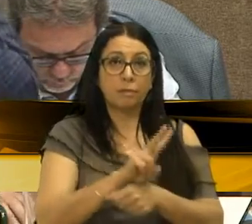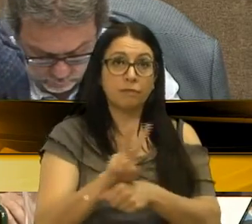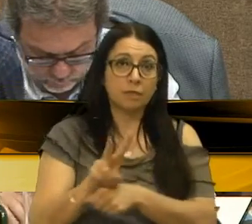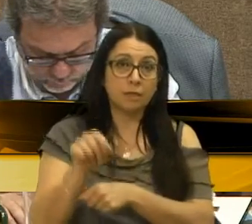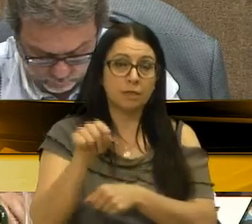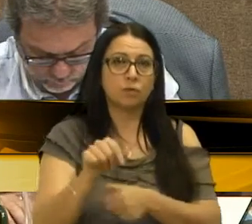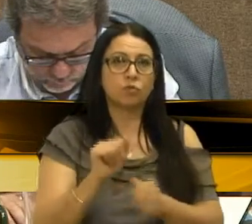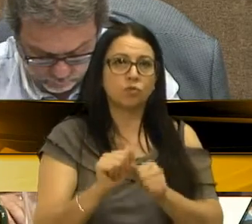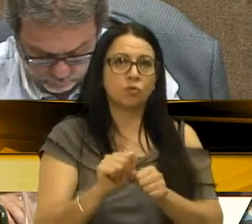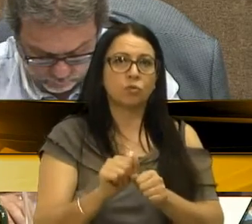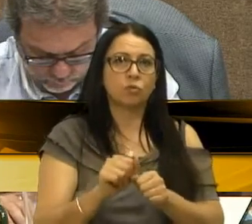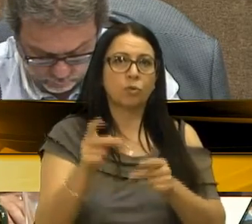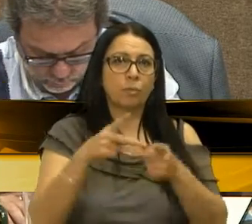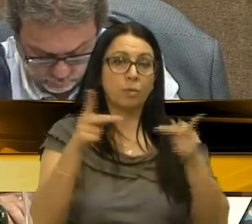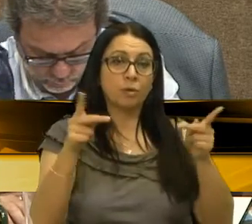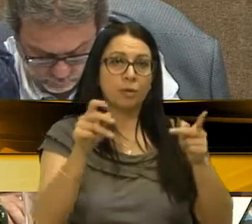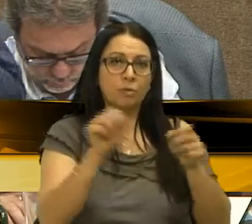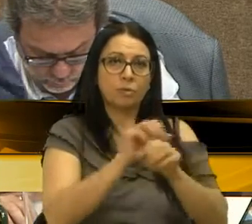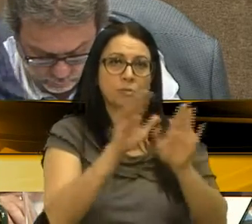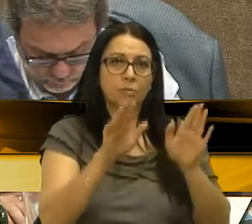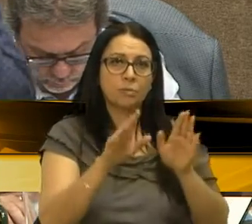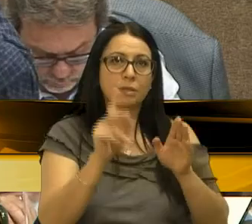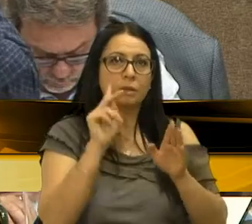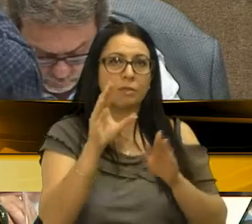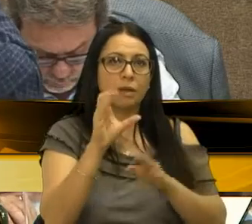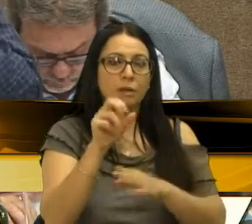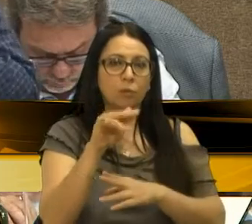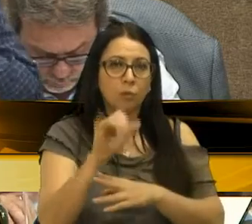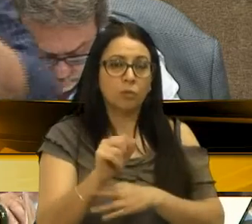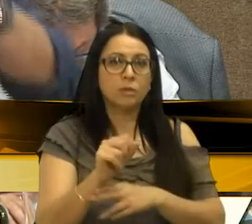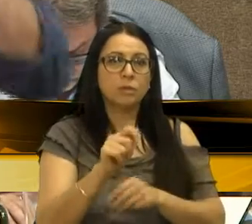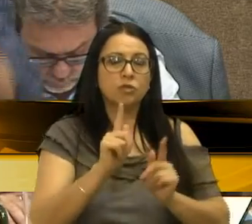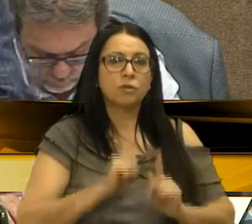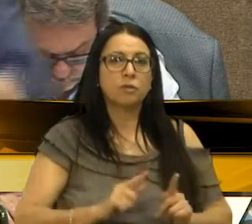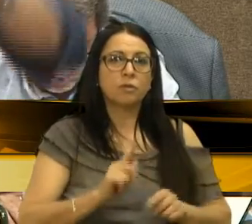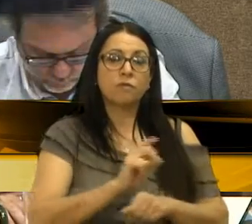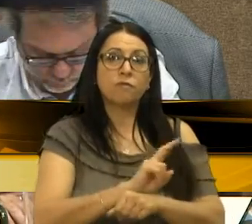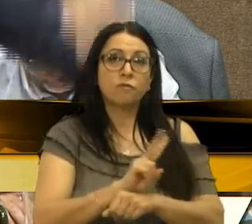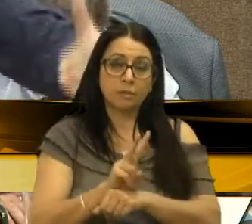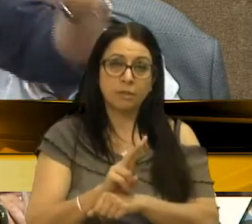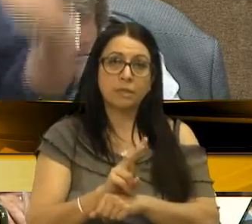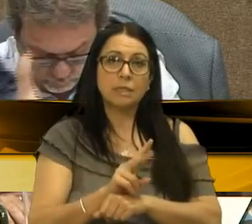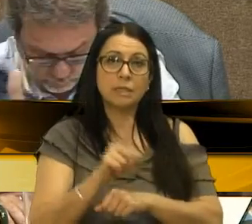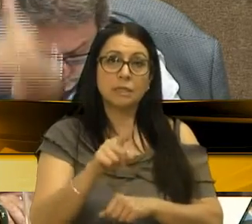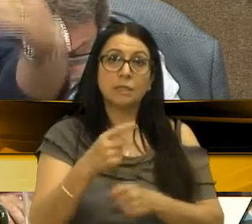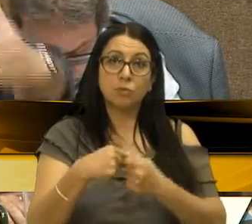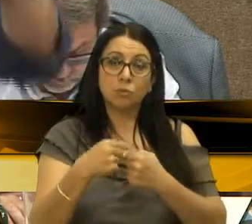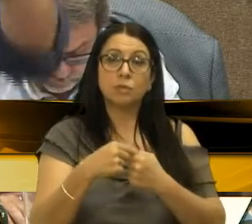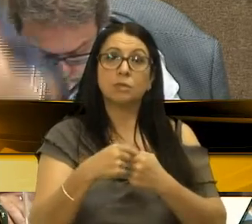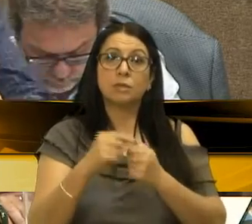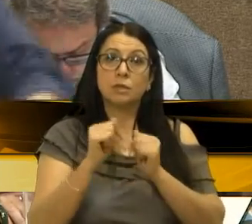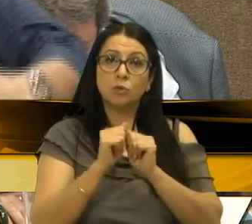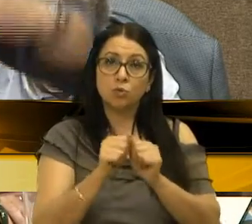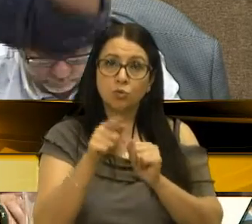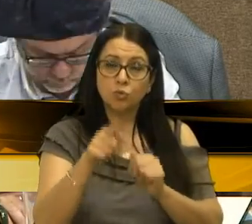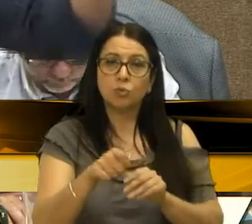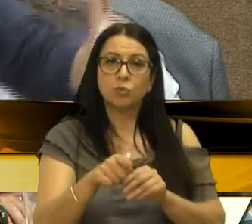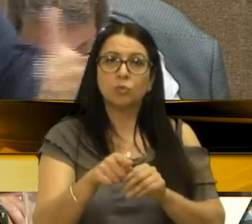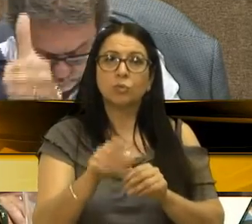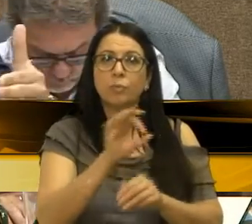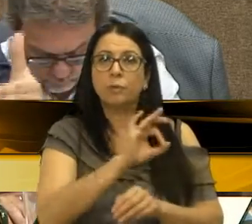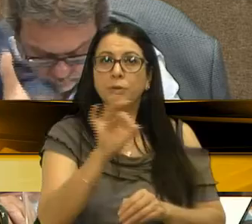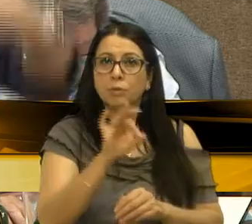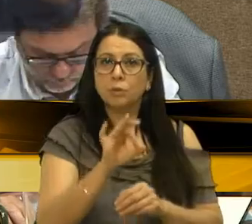através do portal de transparência, da tomada de contas, da gestão fiscal, se o município está aplicando os